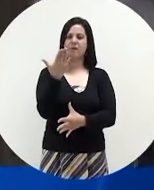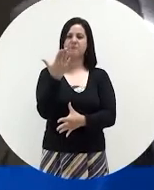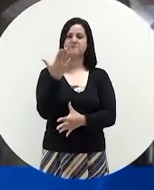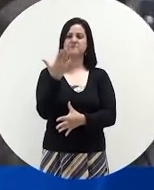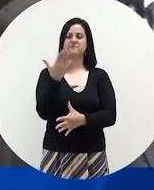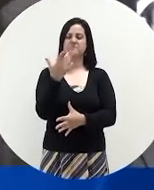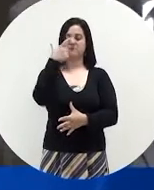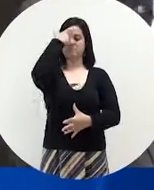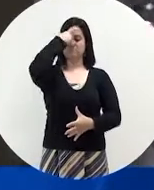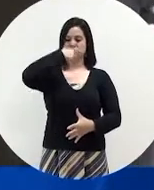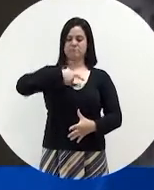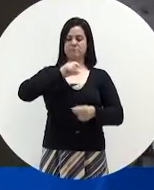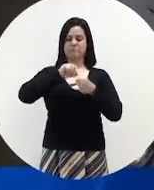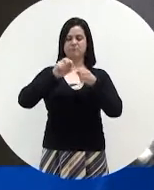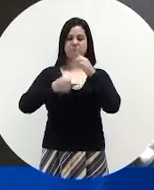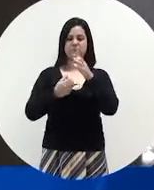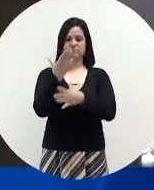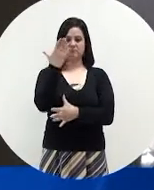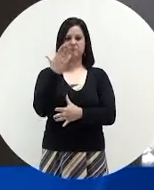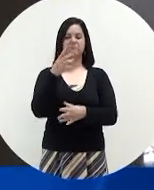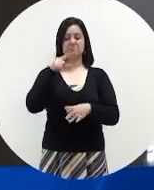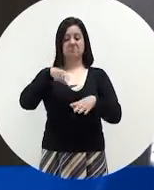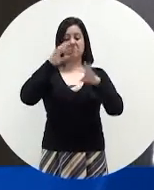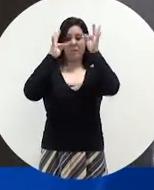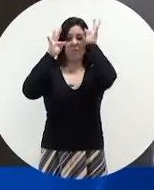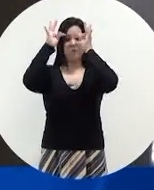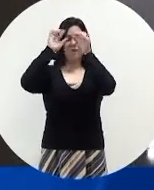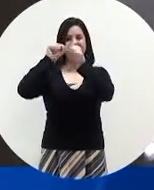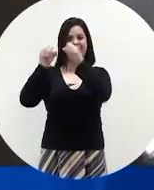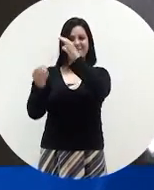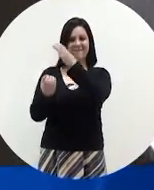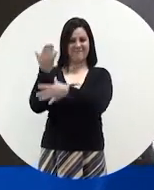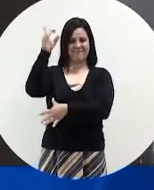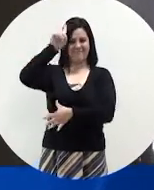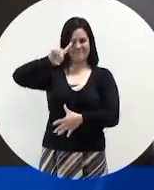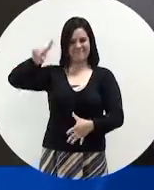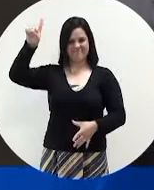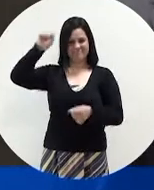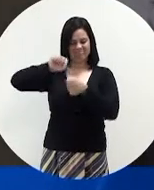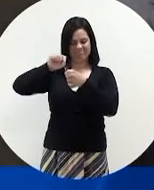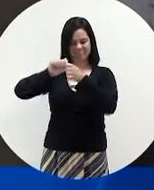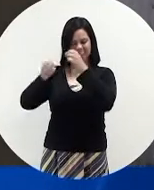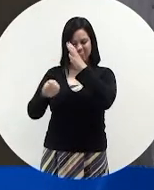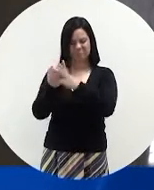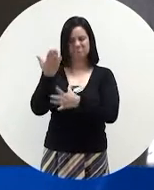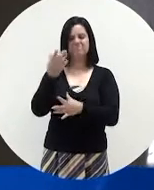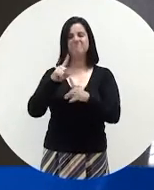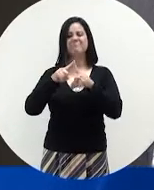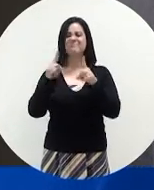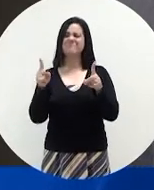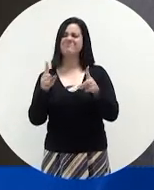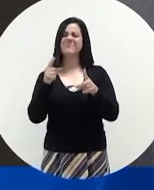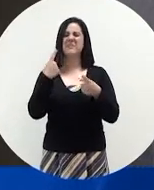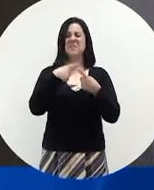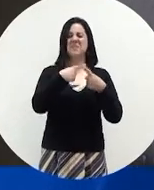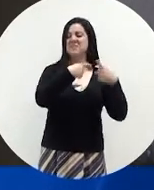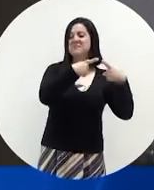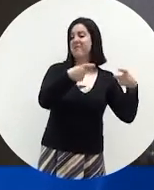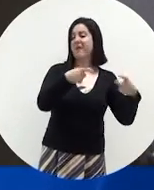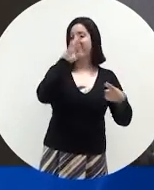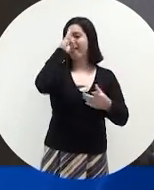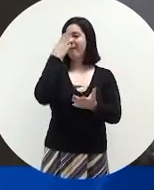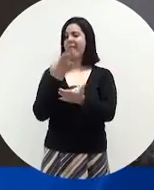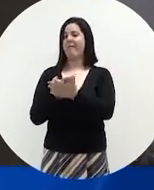ao menos razoável, a ciência devia admitir a possibilidade de uma outra teoria de criação,